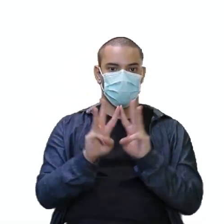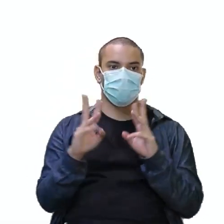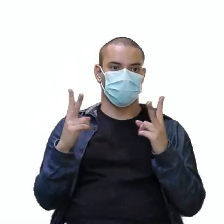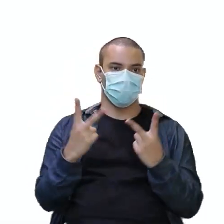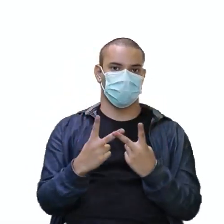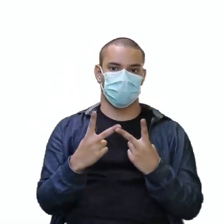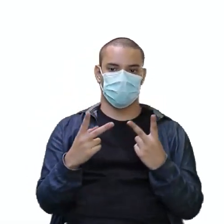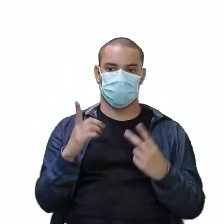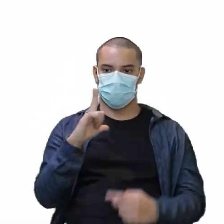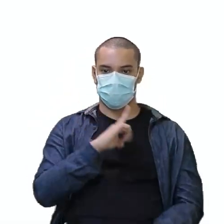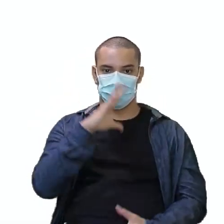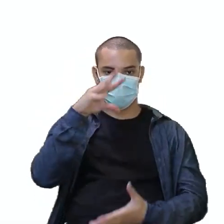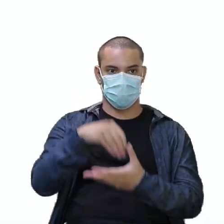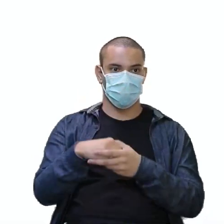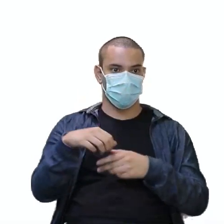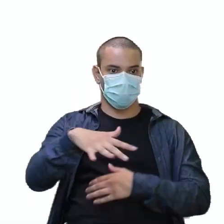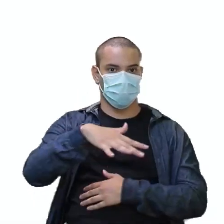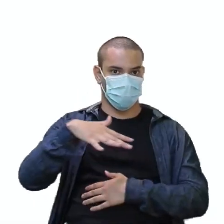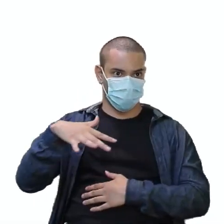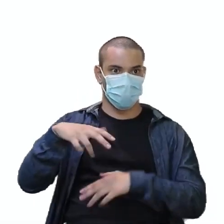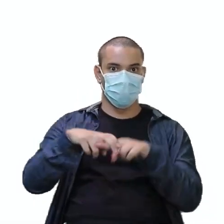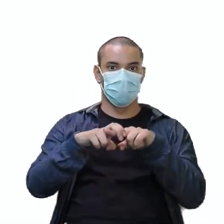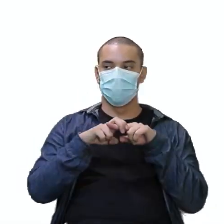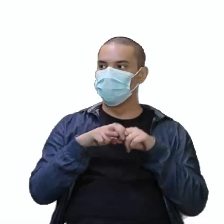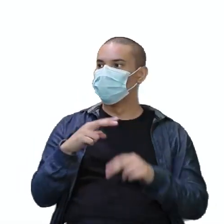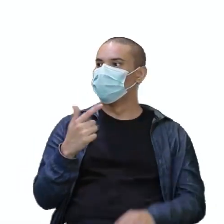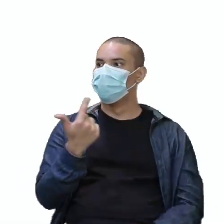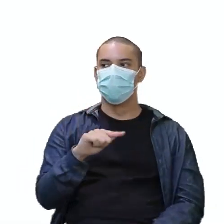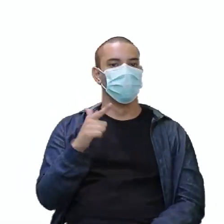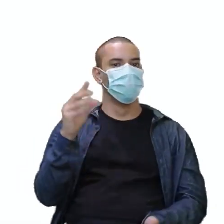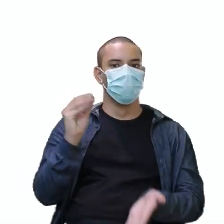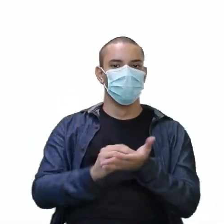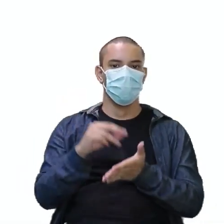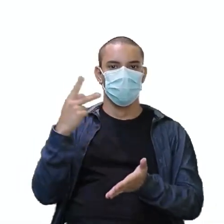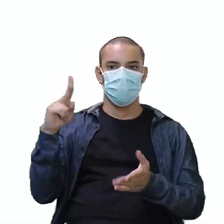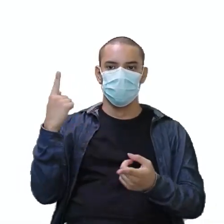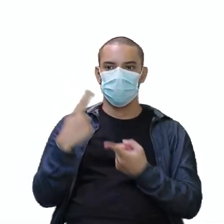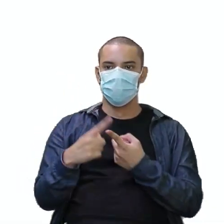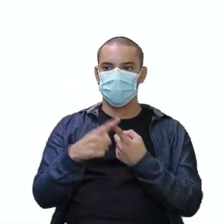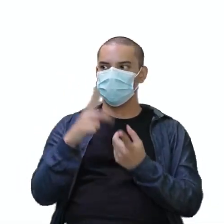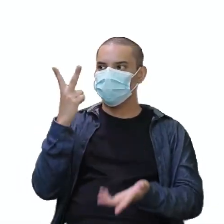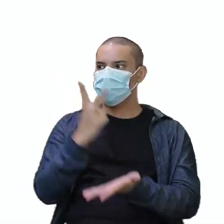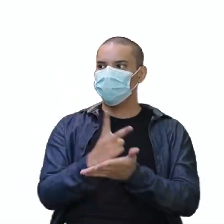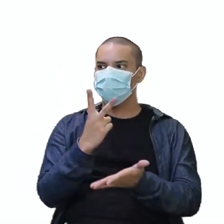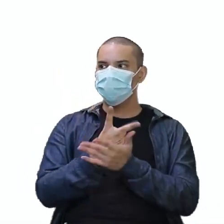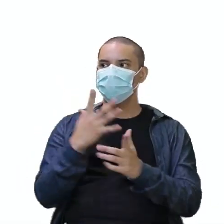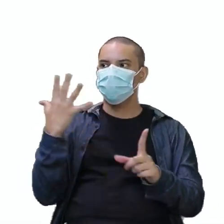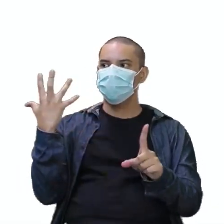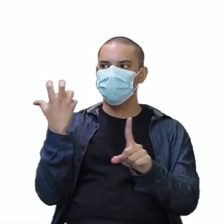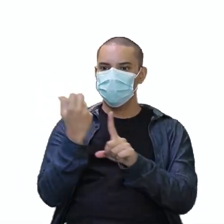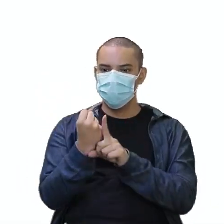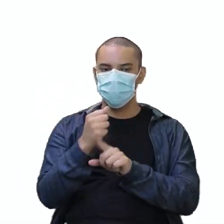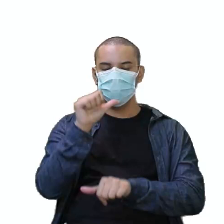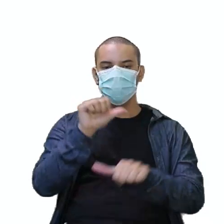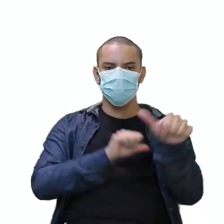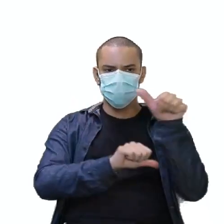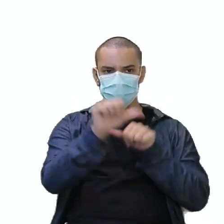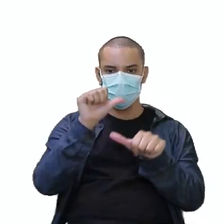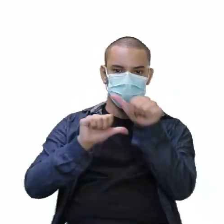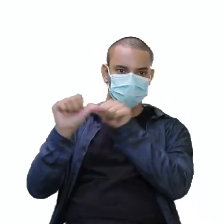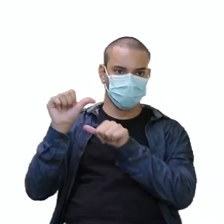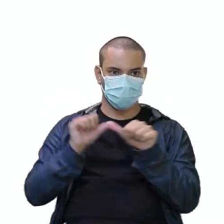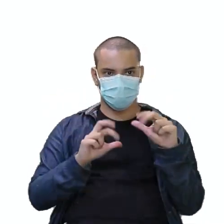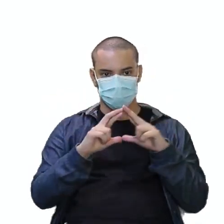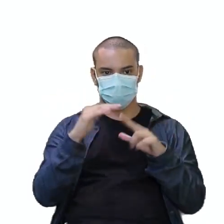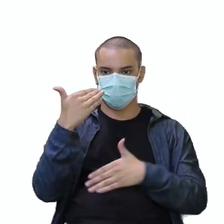vai acontecer, então, no ambiente. E por isso a gente não tem falta dela, porque ela está sempre recebendo essa reciclagem, tá